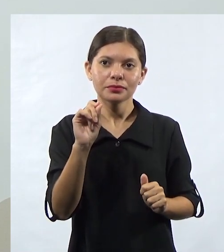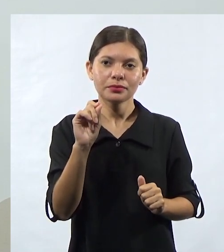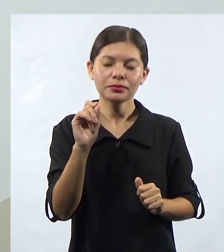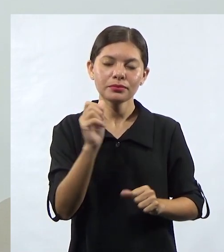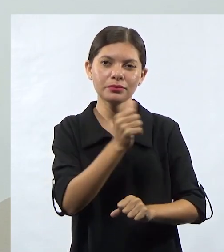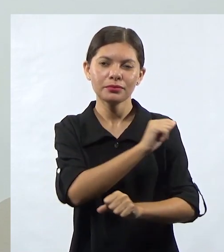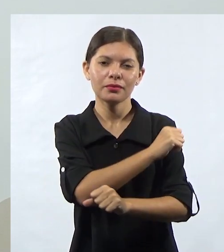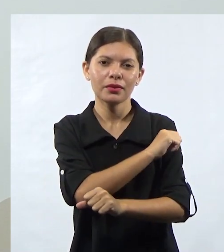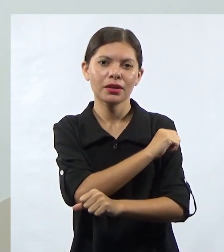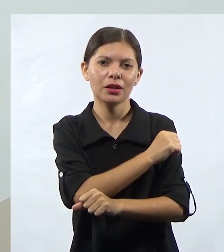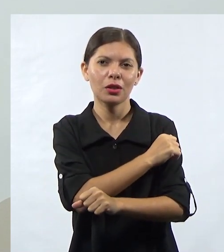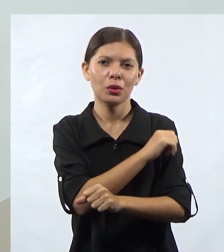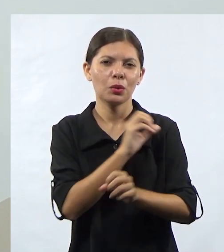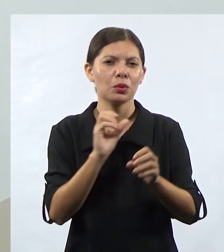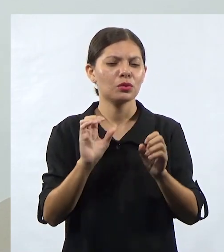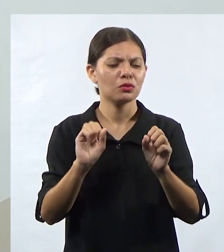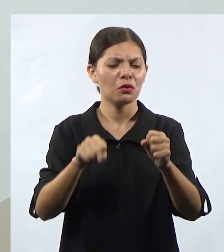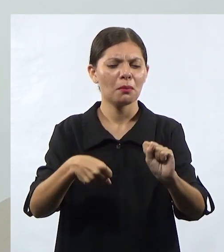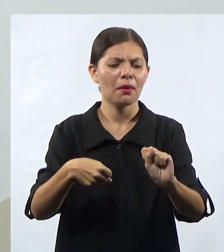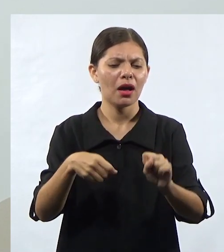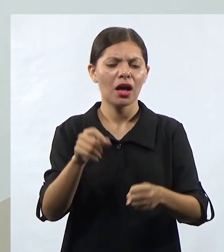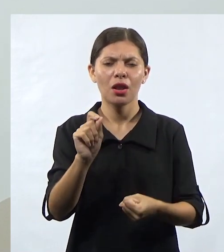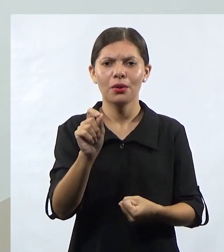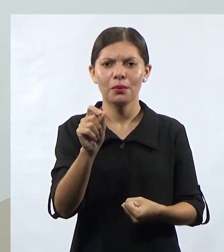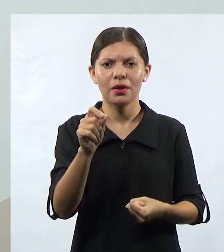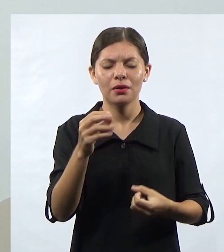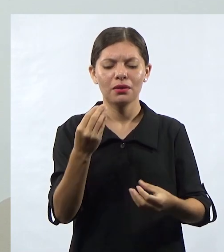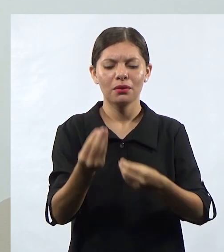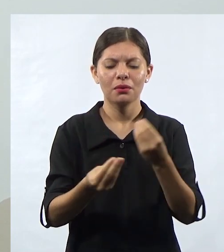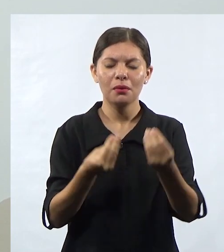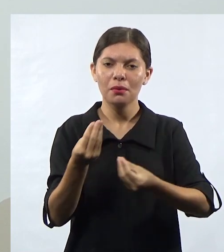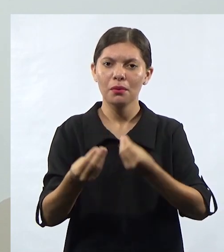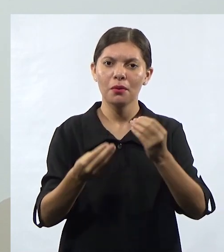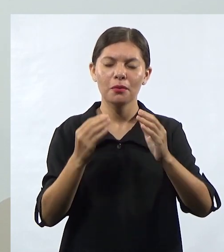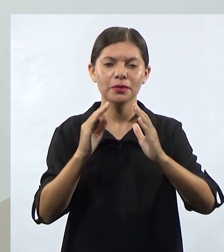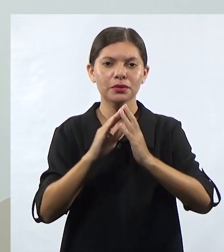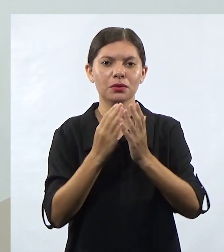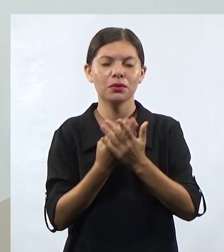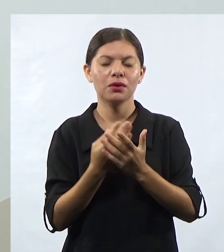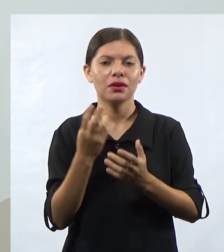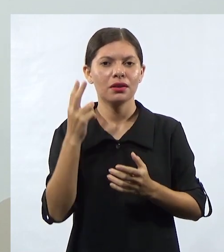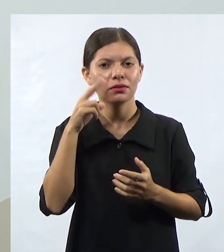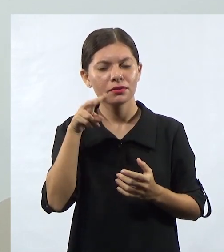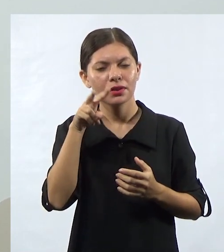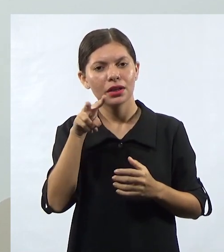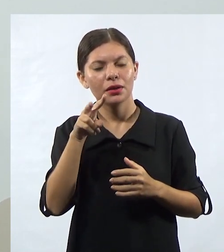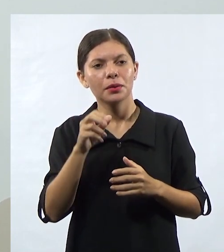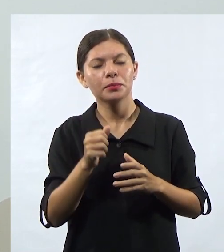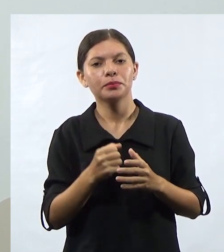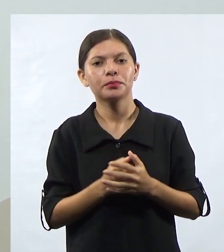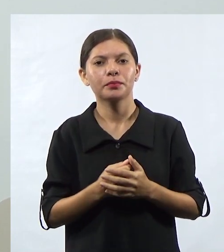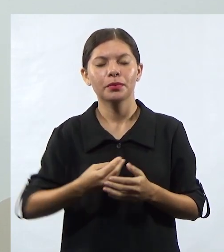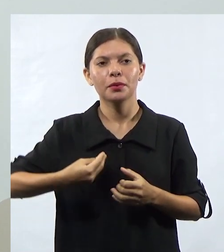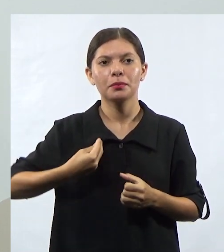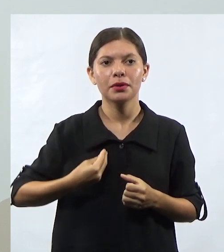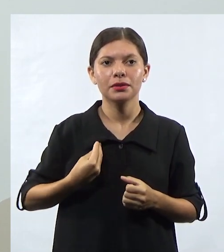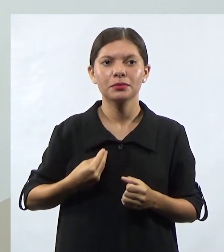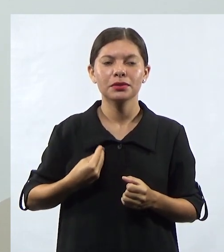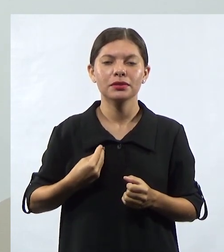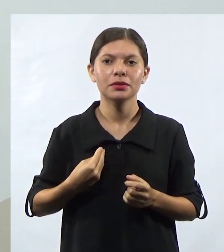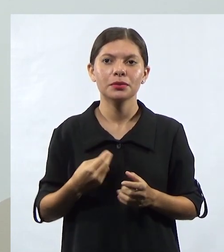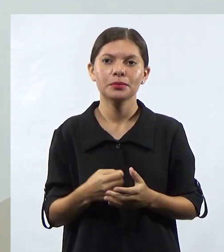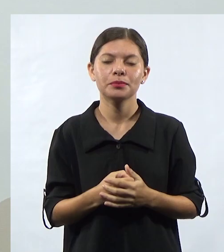quantos alunos foram formados, né, ou como que a escola vê a sua